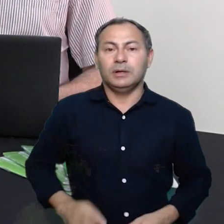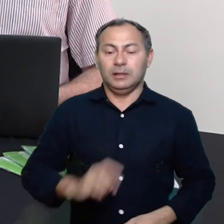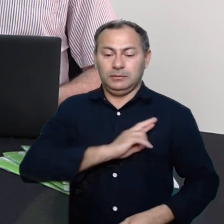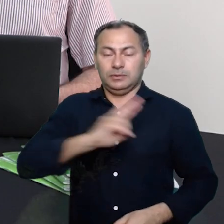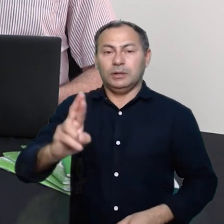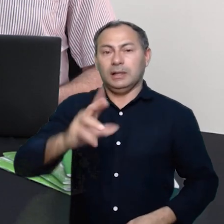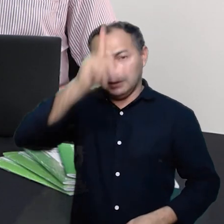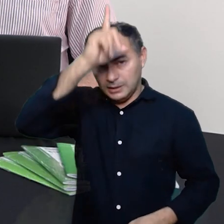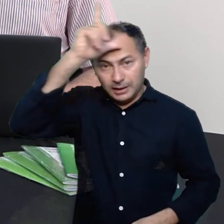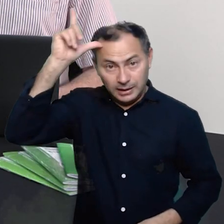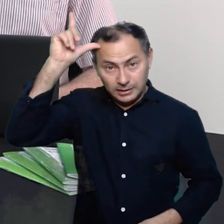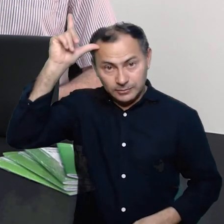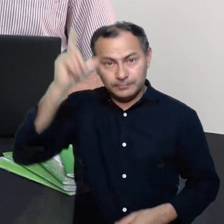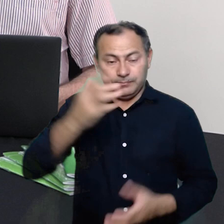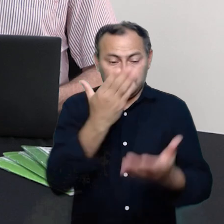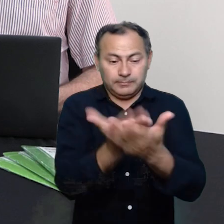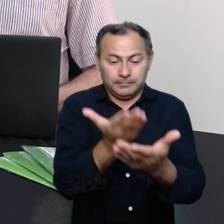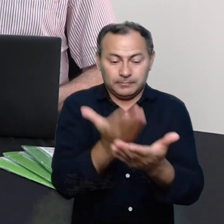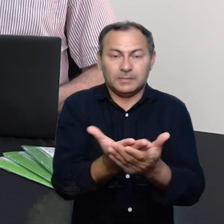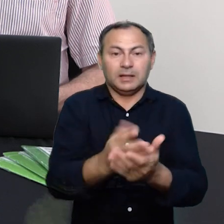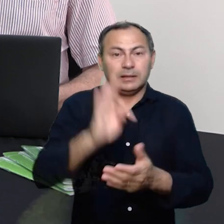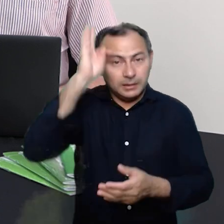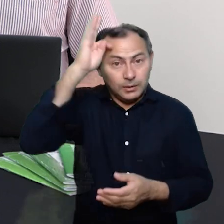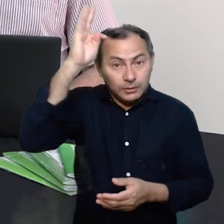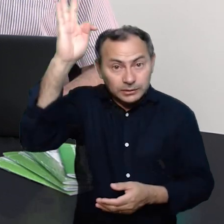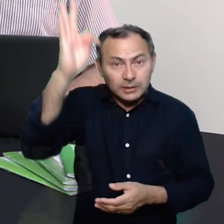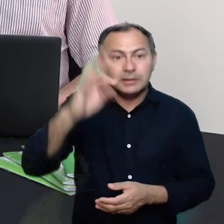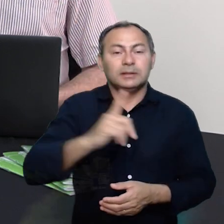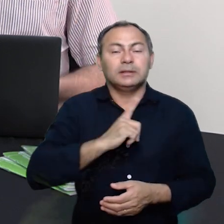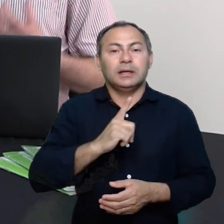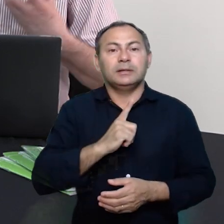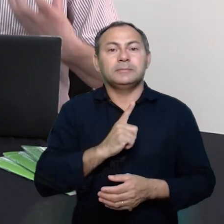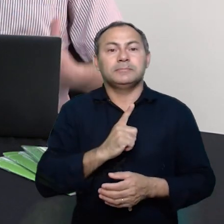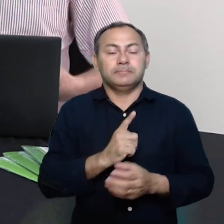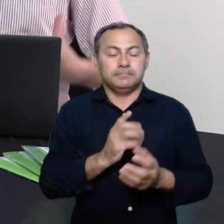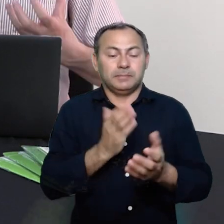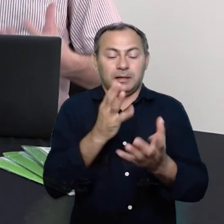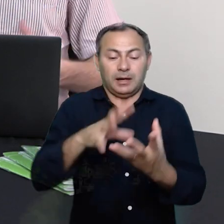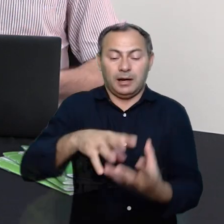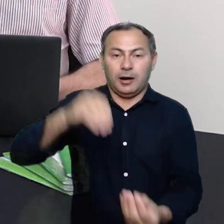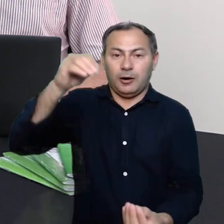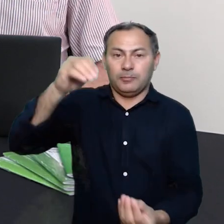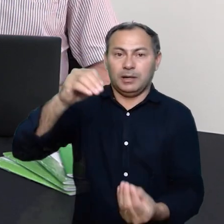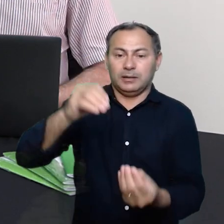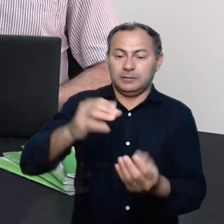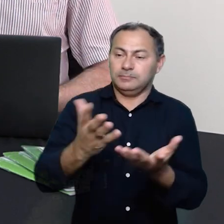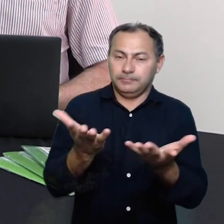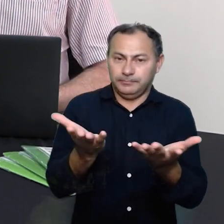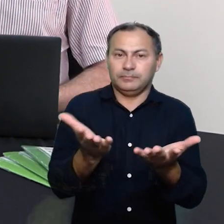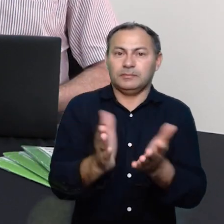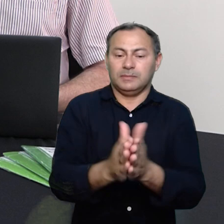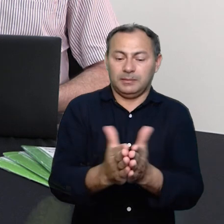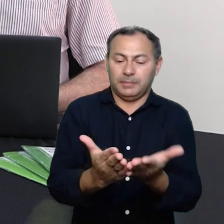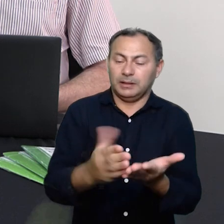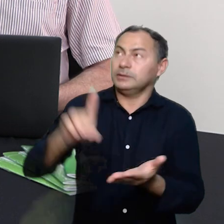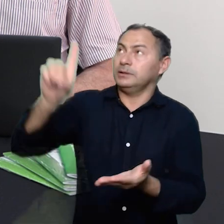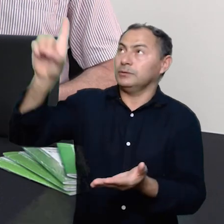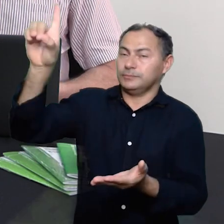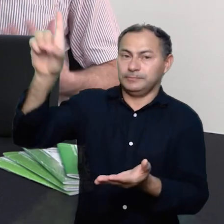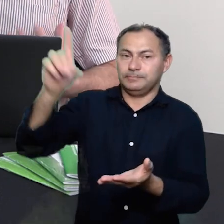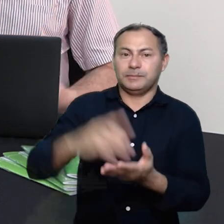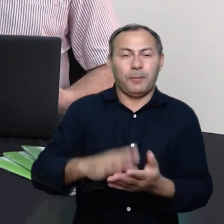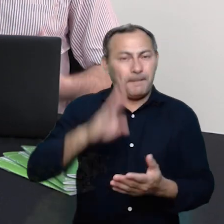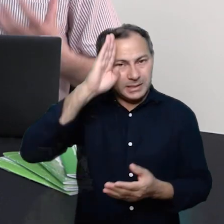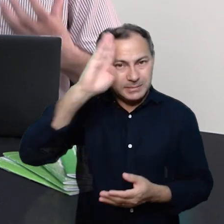leigos, o estudo da teologia tem como a alma, né, assim, a Sagrada Escritura.